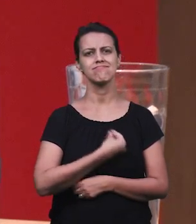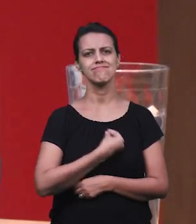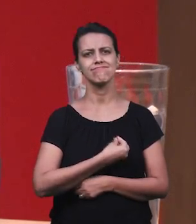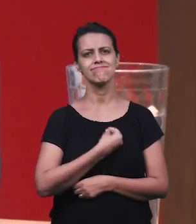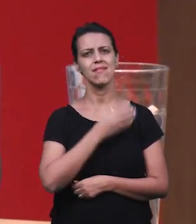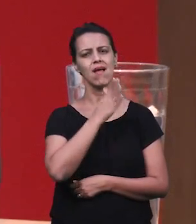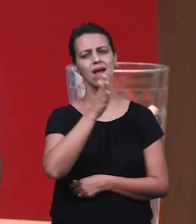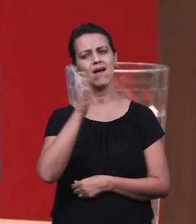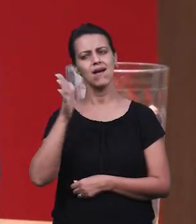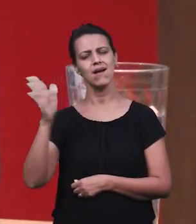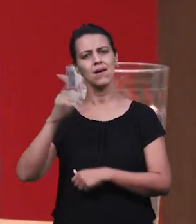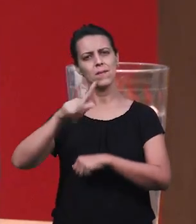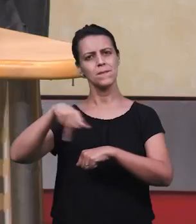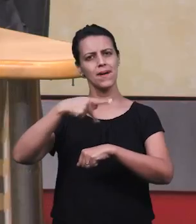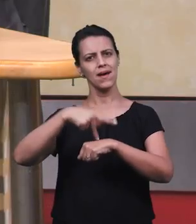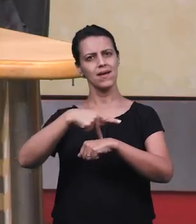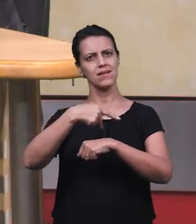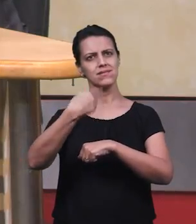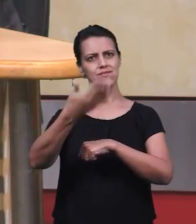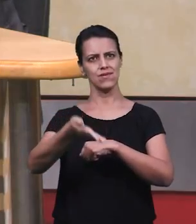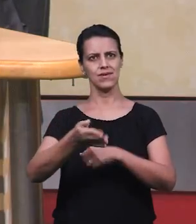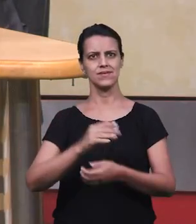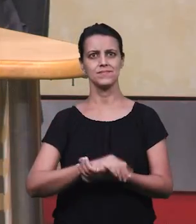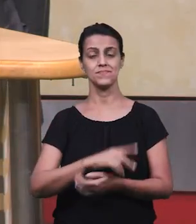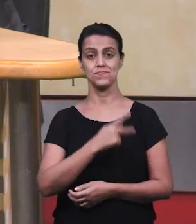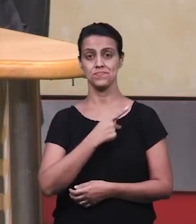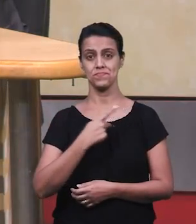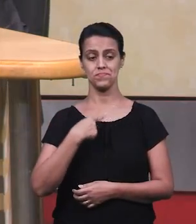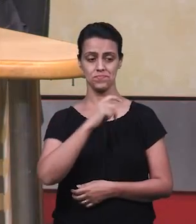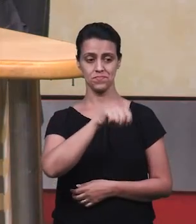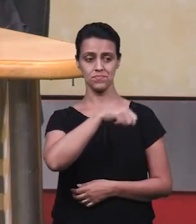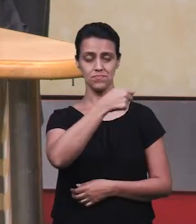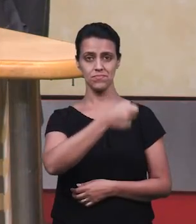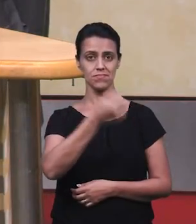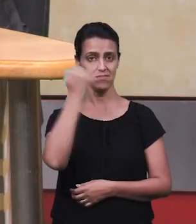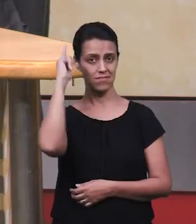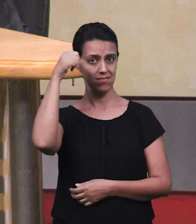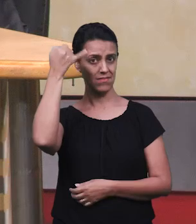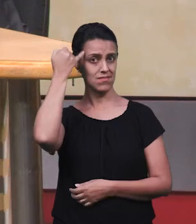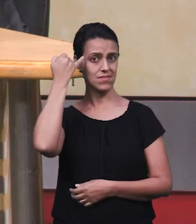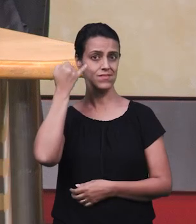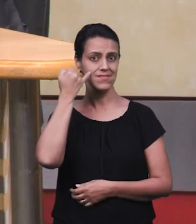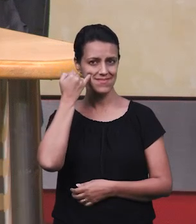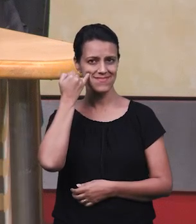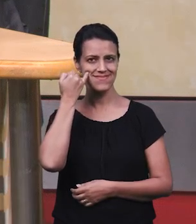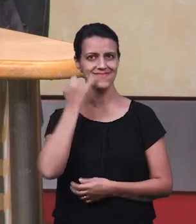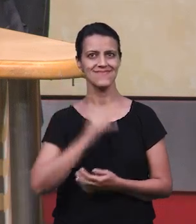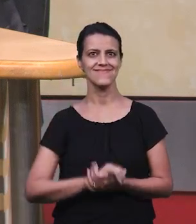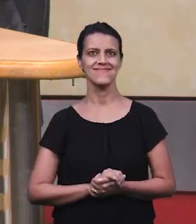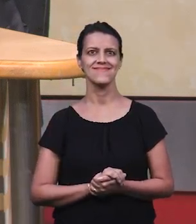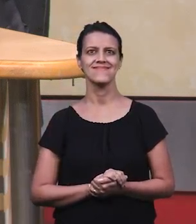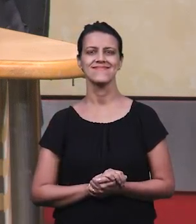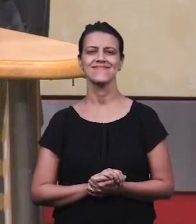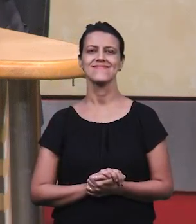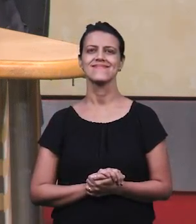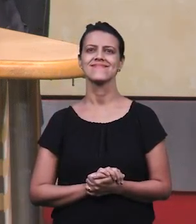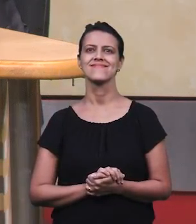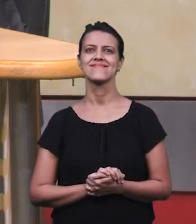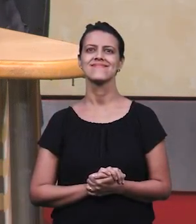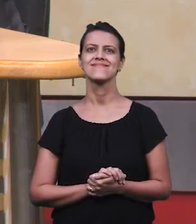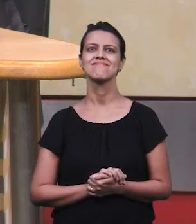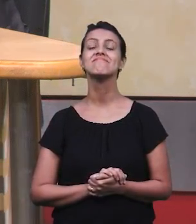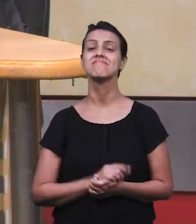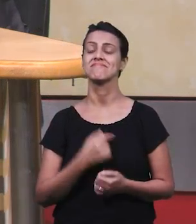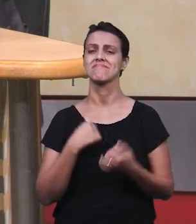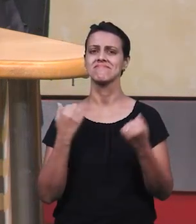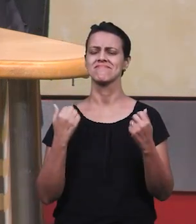no exterior. Vamos passar aqui, pastor Josias, o senhor conduz agora. Bom, gente, deixa